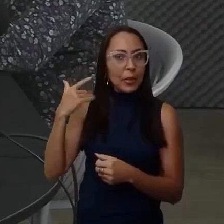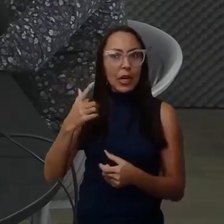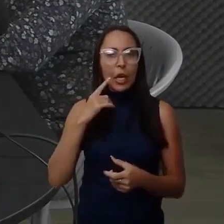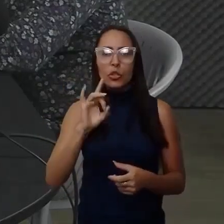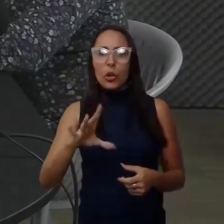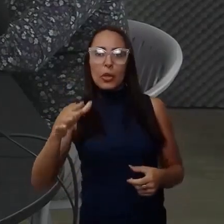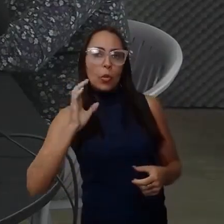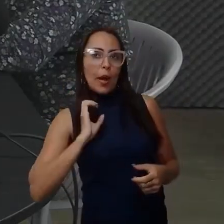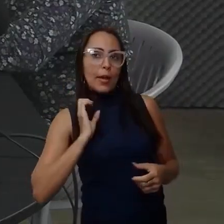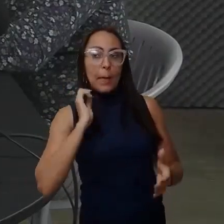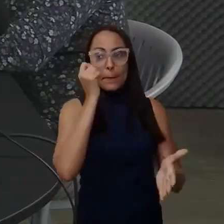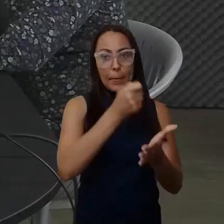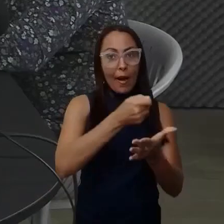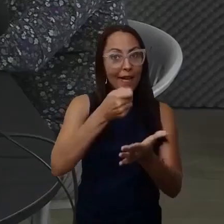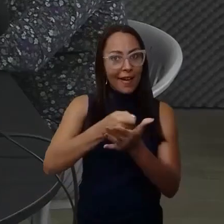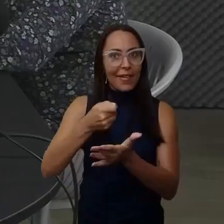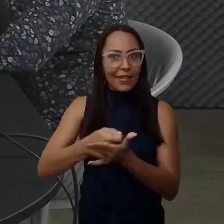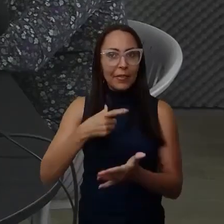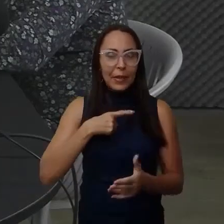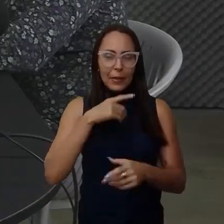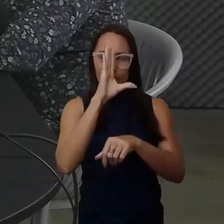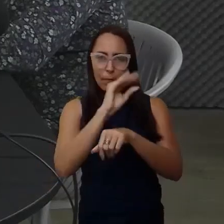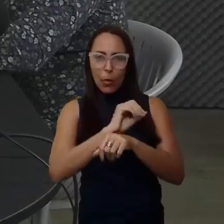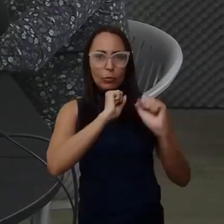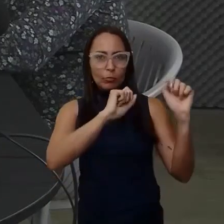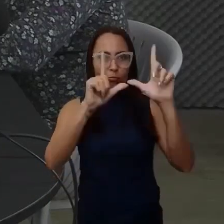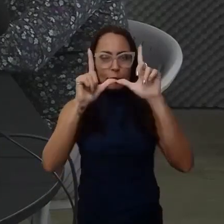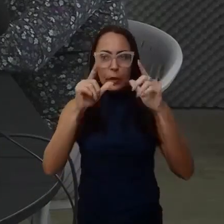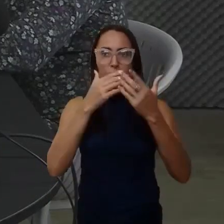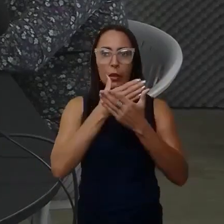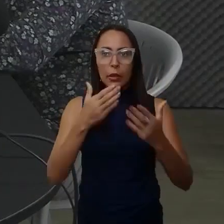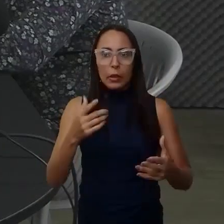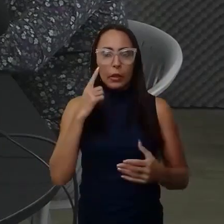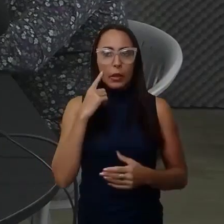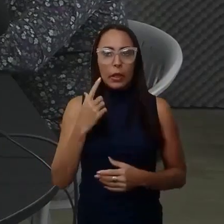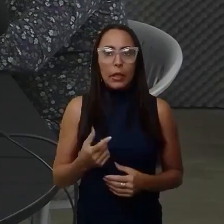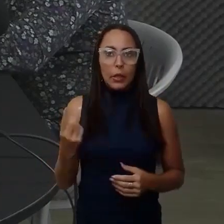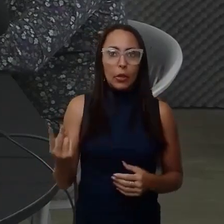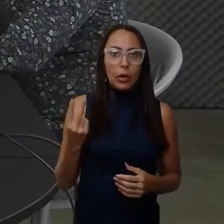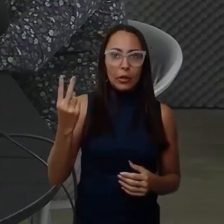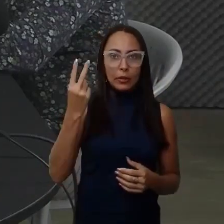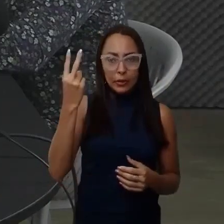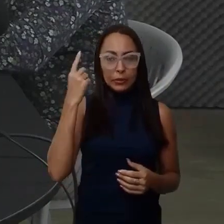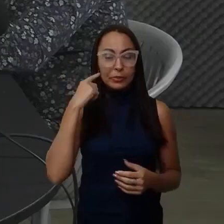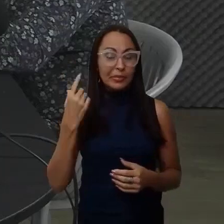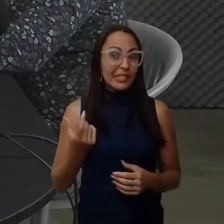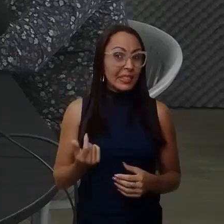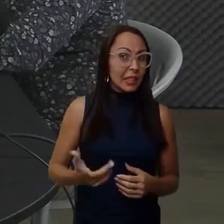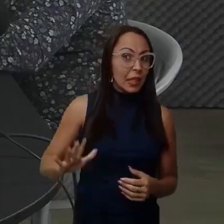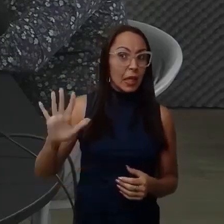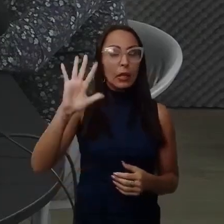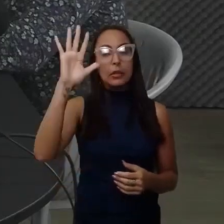podiam pagar para ter suas fotos, né? Uma fotografia no século XIX, ela custava um valor de um carro popular hoje em dia.